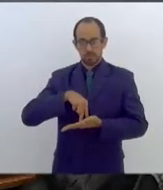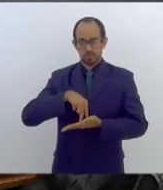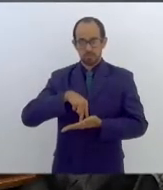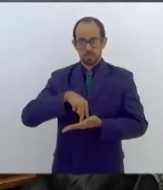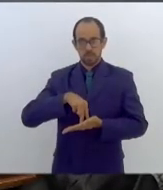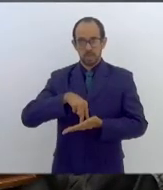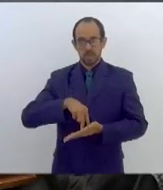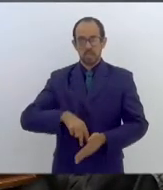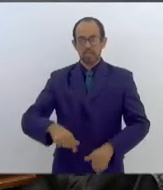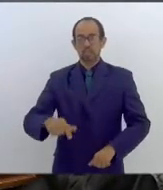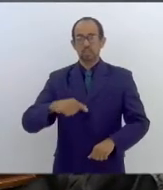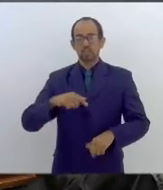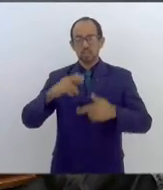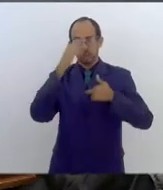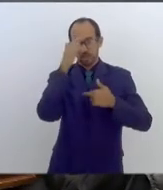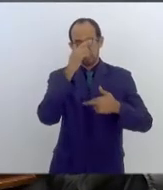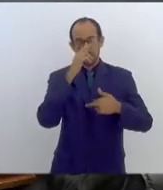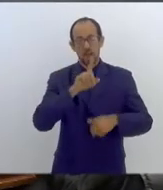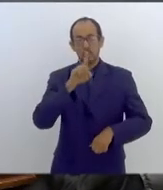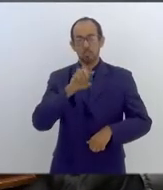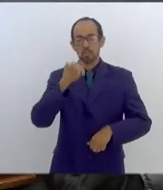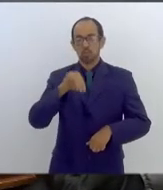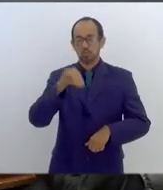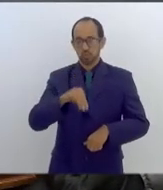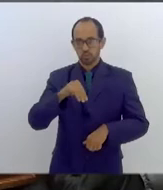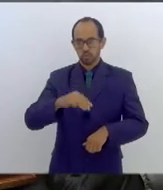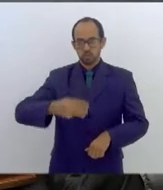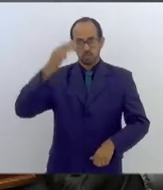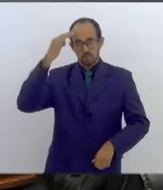respeitar um minuto de silêncio em memória